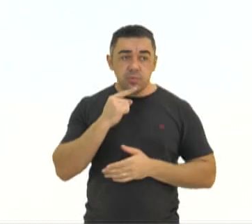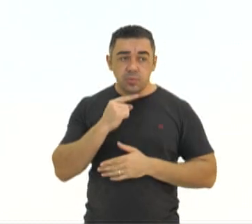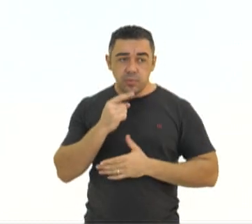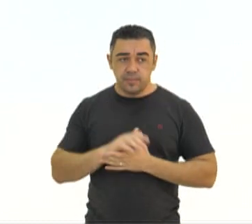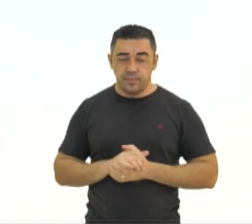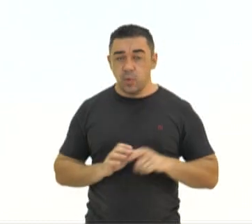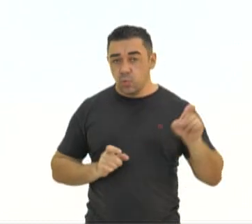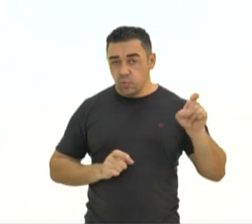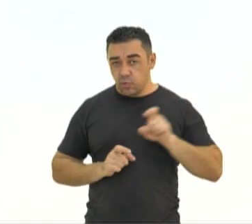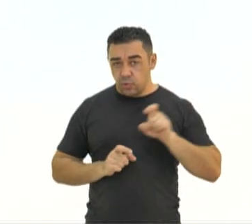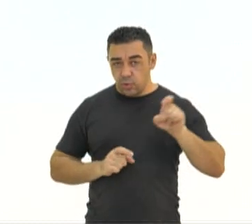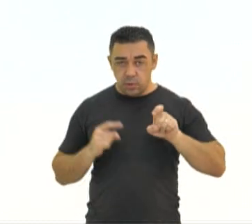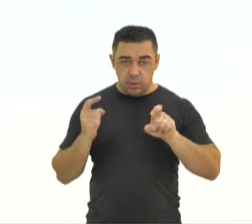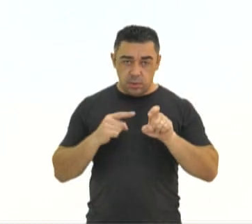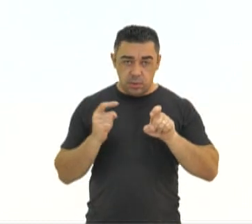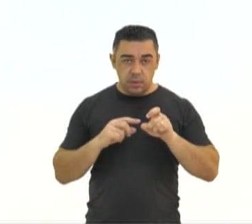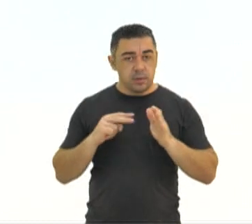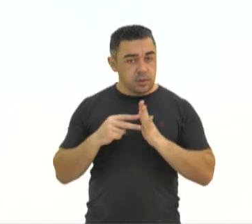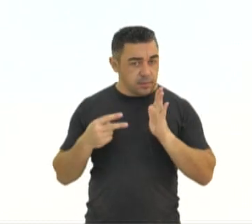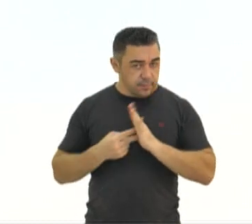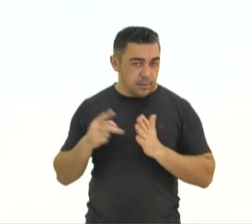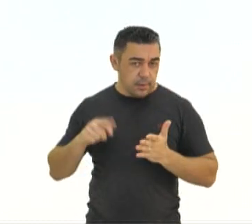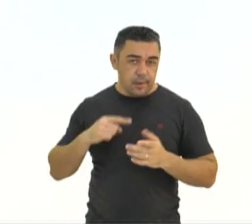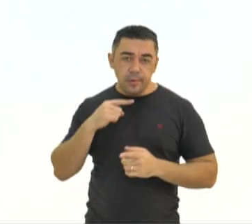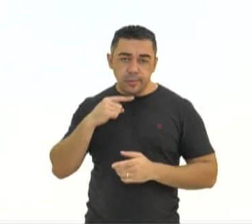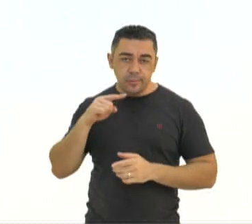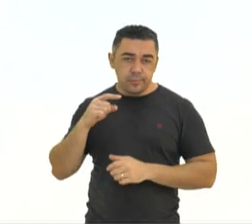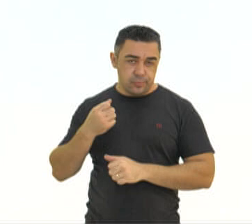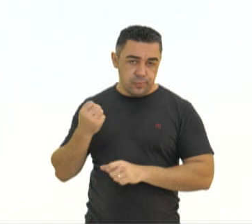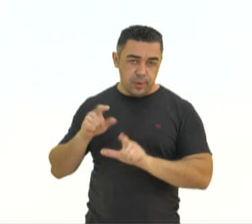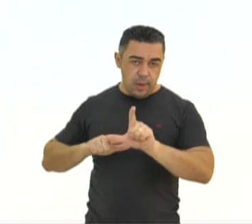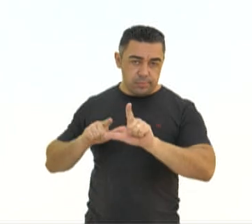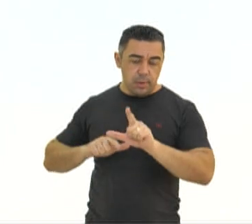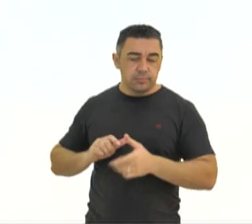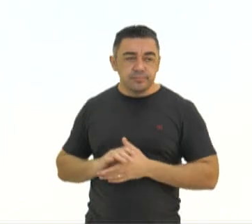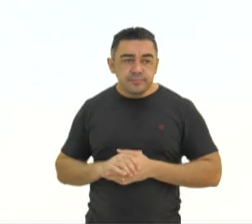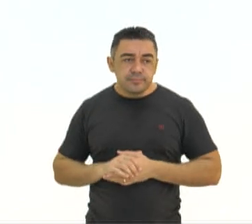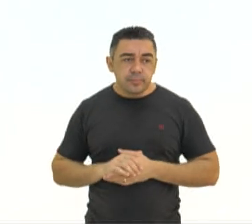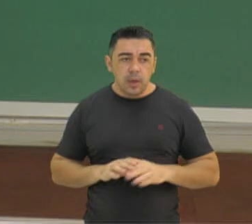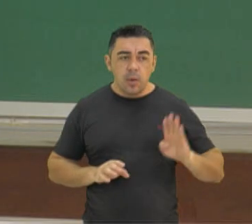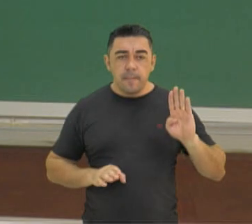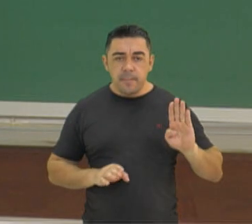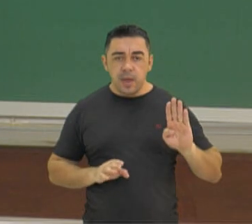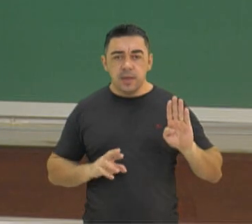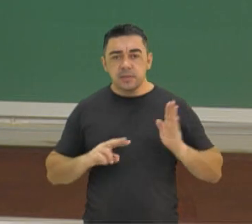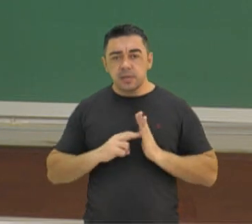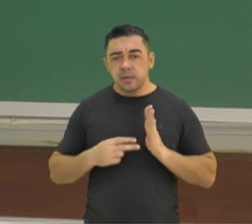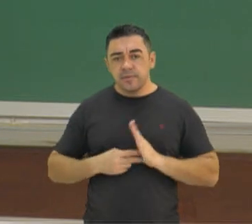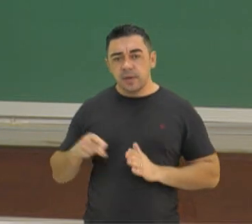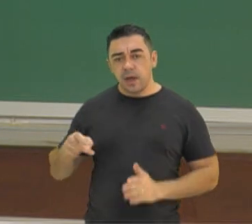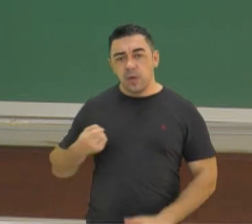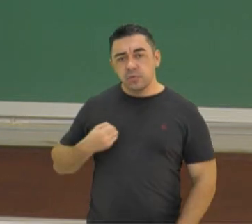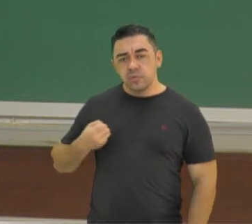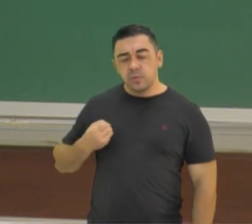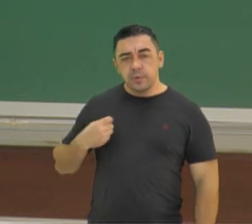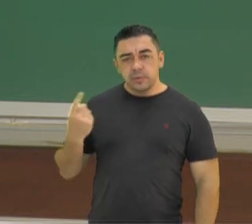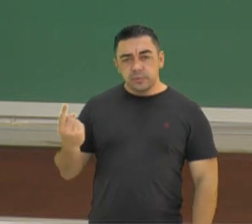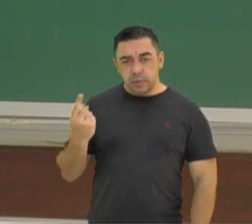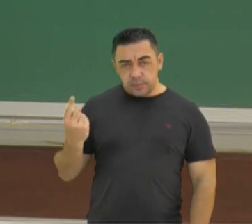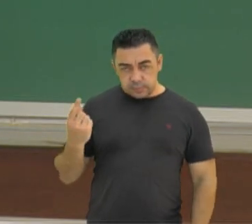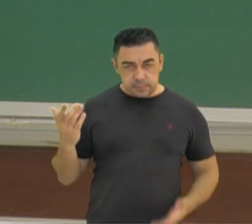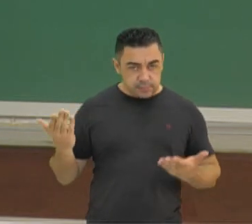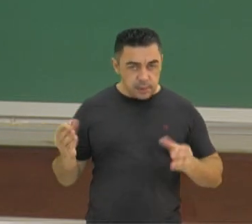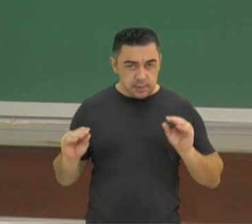O x representa as incógnitas e o b representa o termo independente